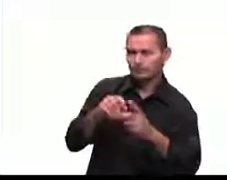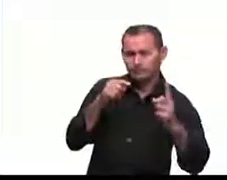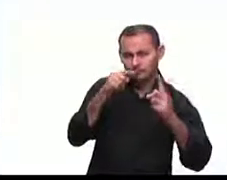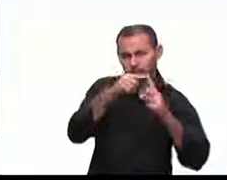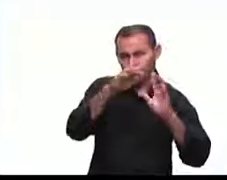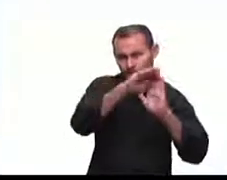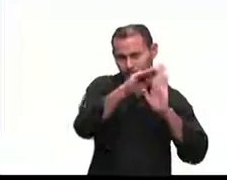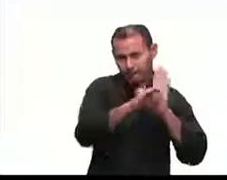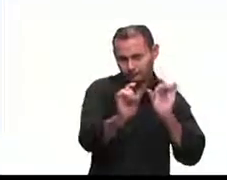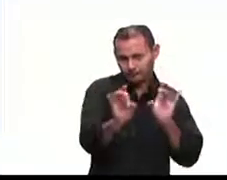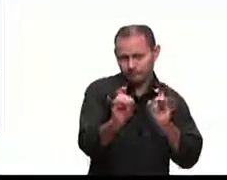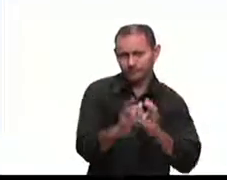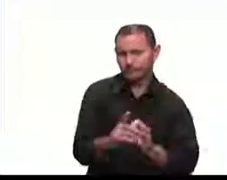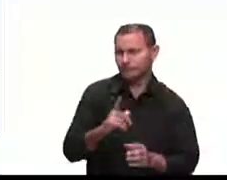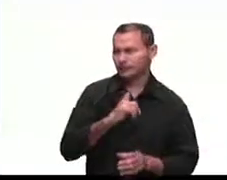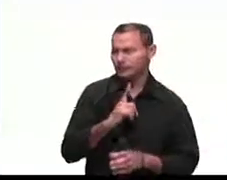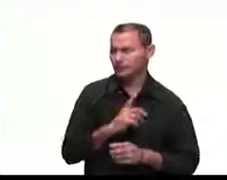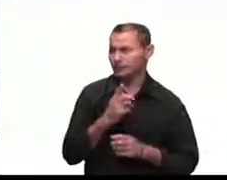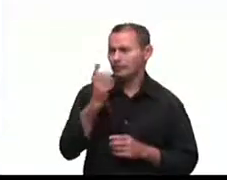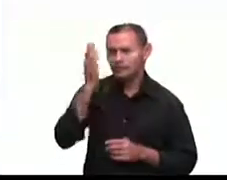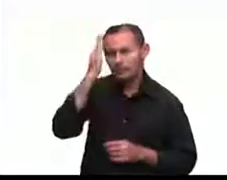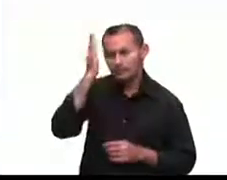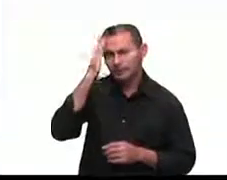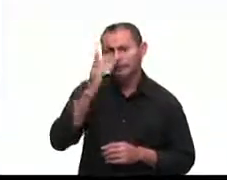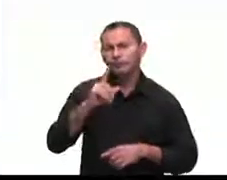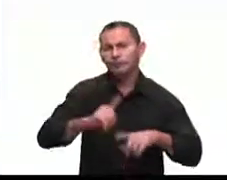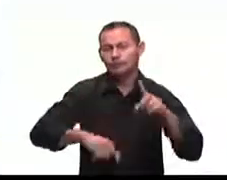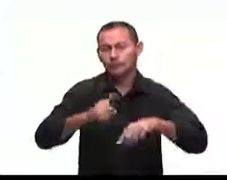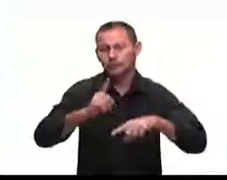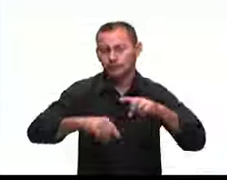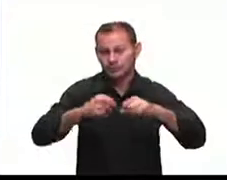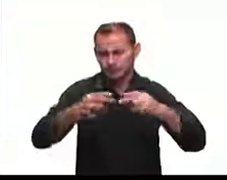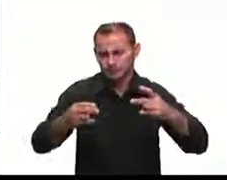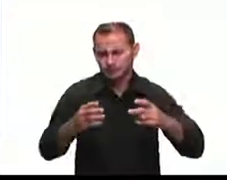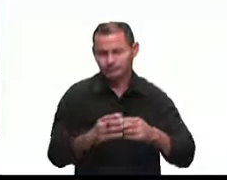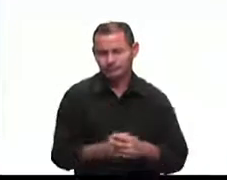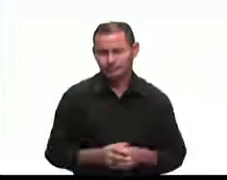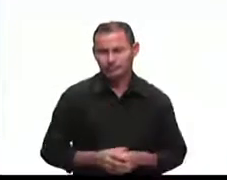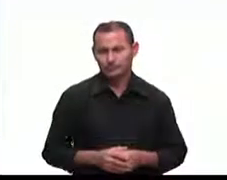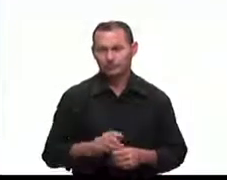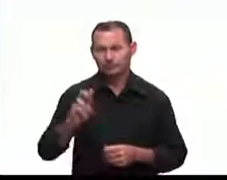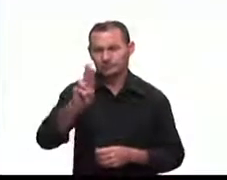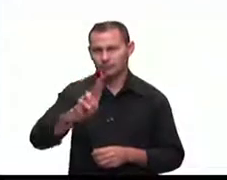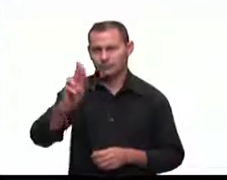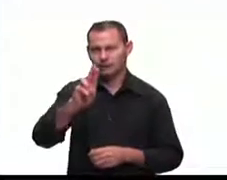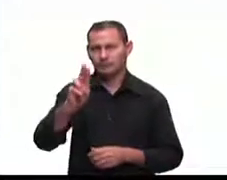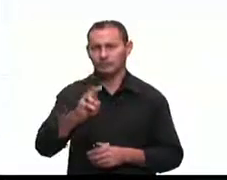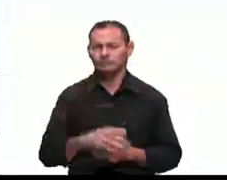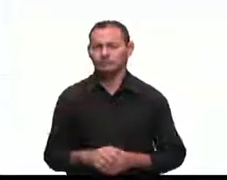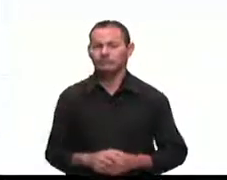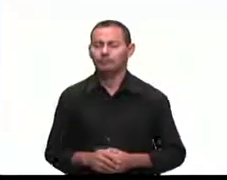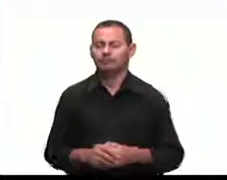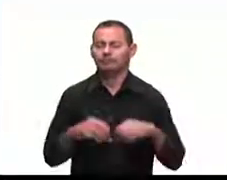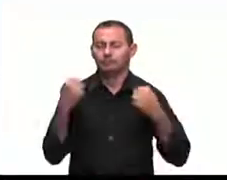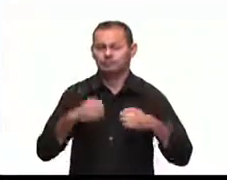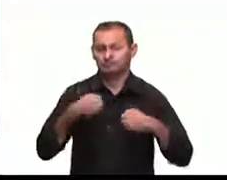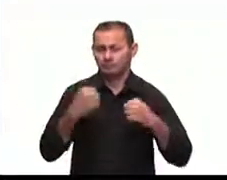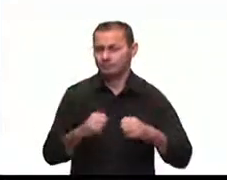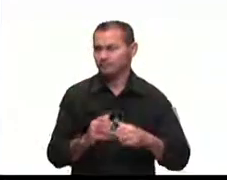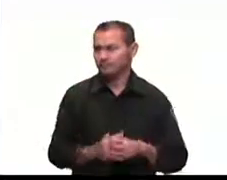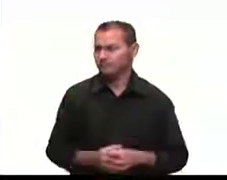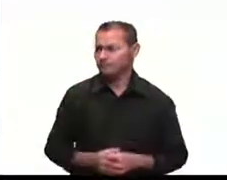objetivos específicos, havia ali identificar, então, os produtos, né, então, que o consumidor, ele